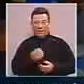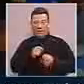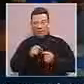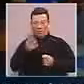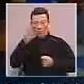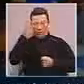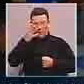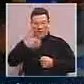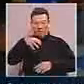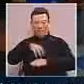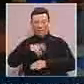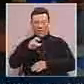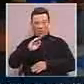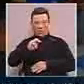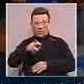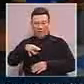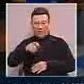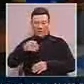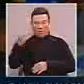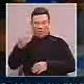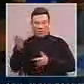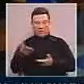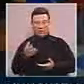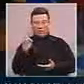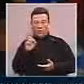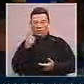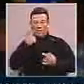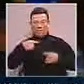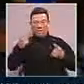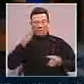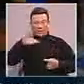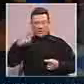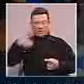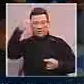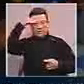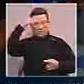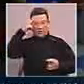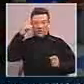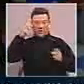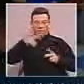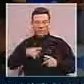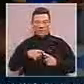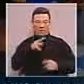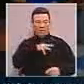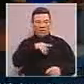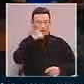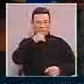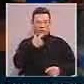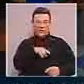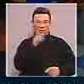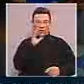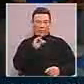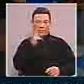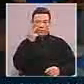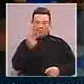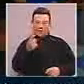Durante 4 dias, o pavilhão Rosa Mota no Porto recebe a 8ª Mostra de Ciência, Ensino e Inovação. Milhares de pessoas vão ter a